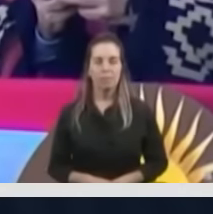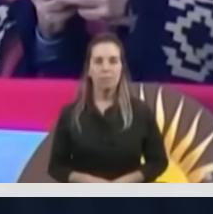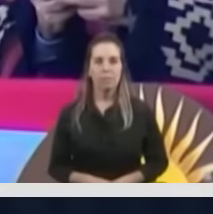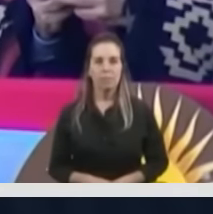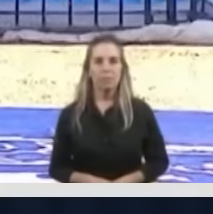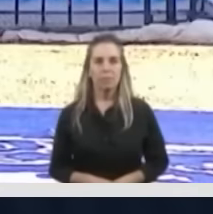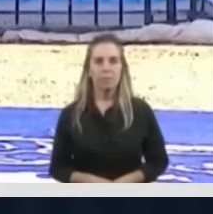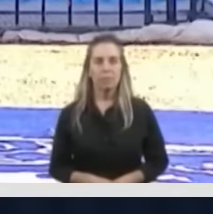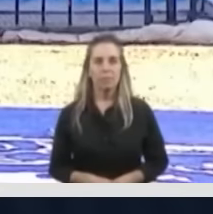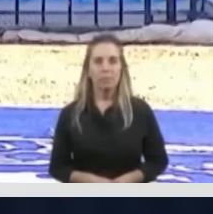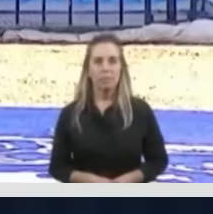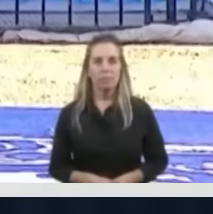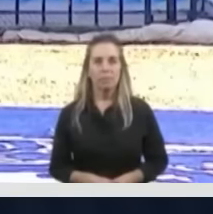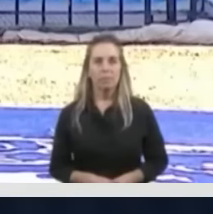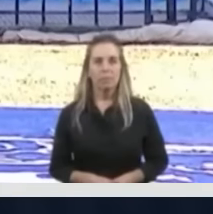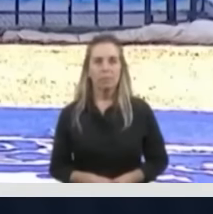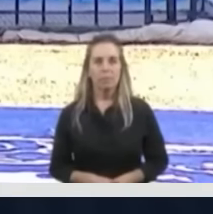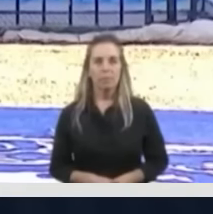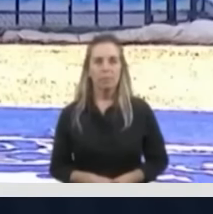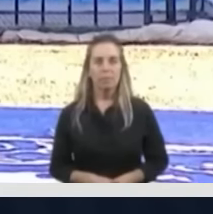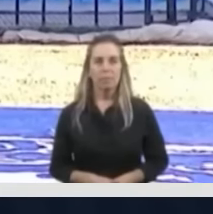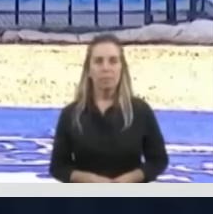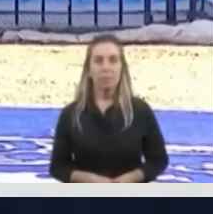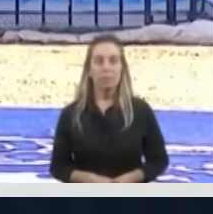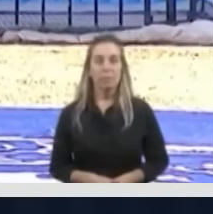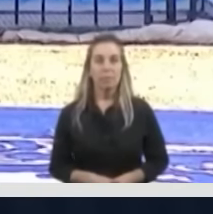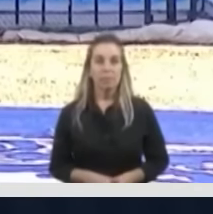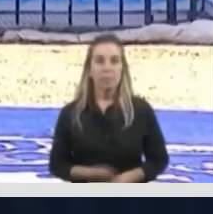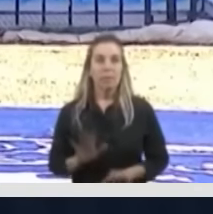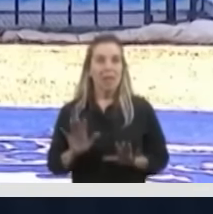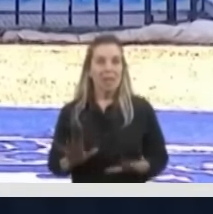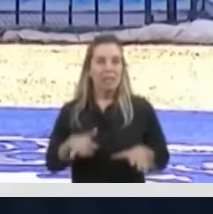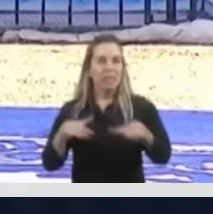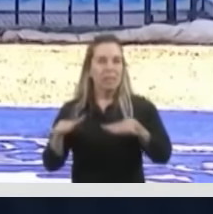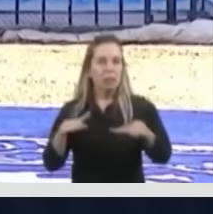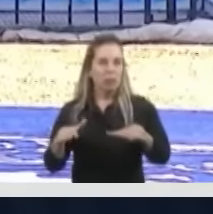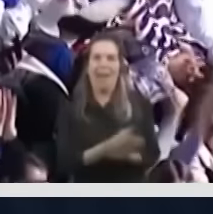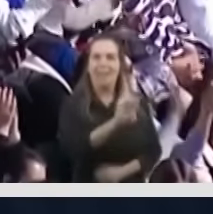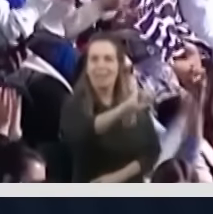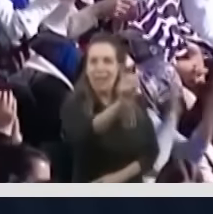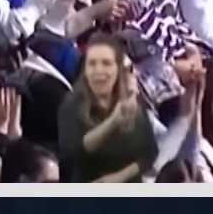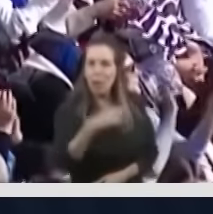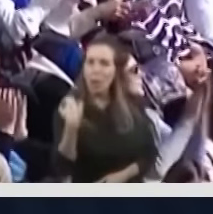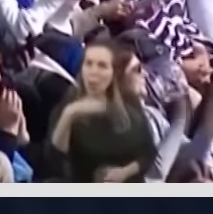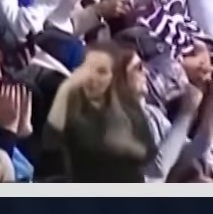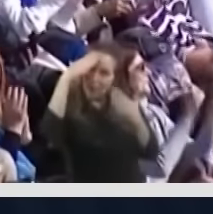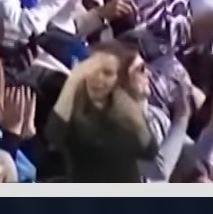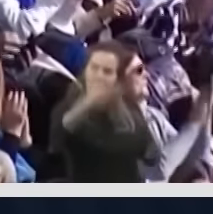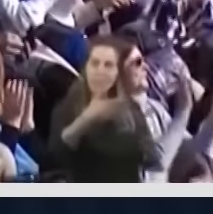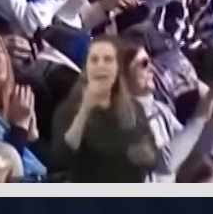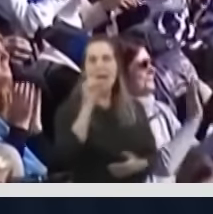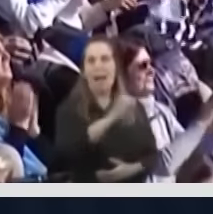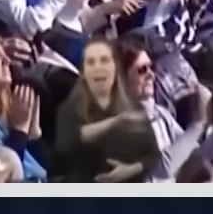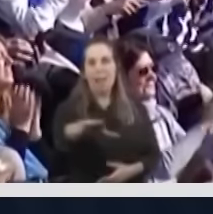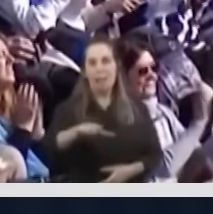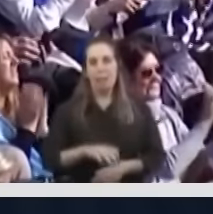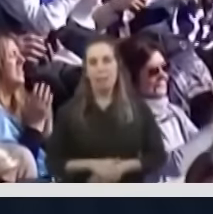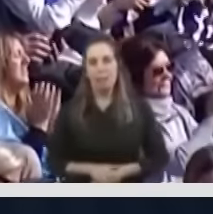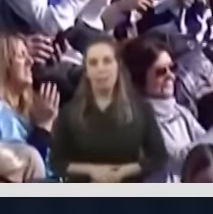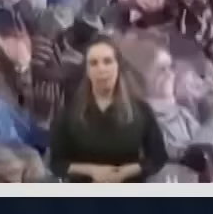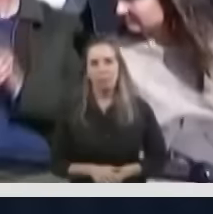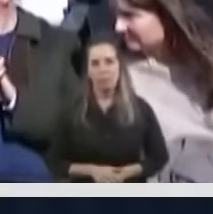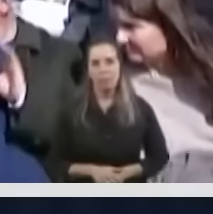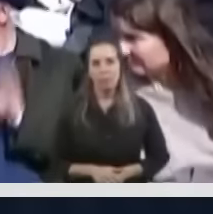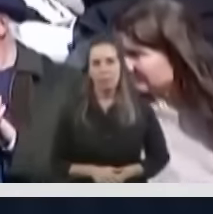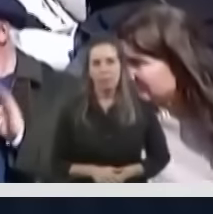forma. O grande baluarte do governo Milei é a obtenção do superávit fiscal e financeiro. Ou seja, o governo